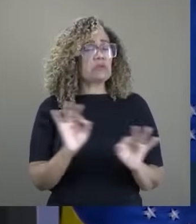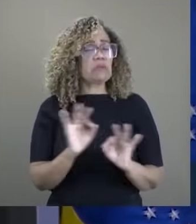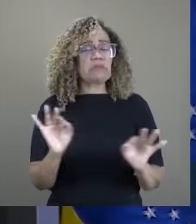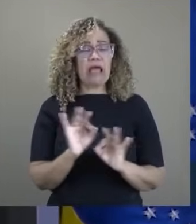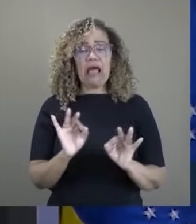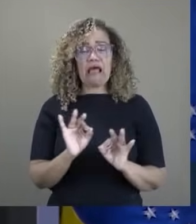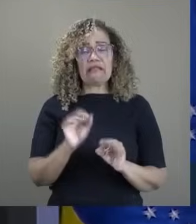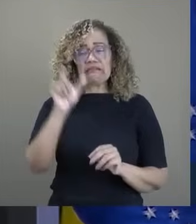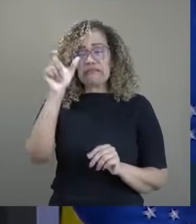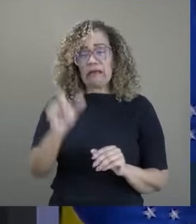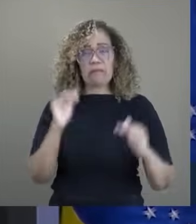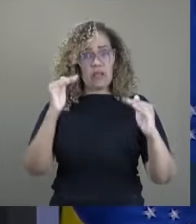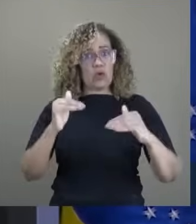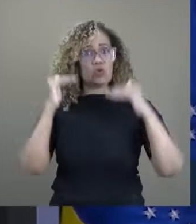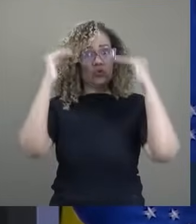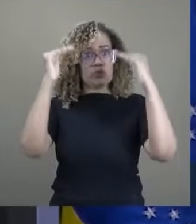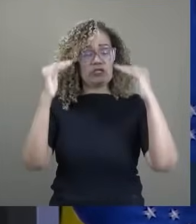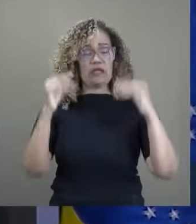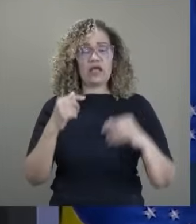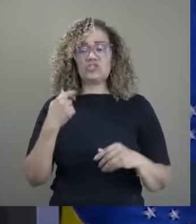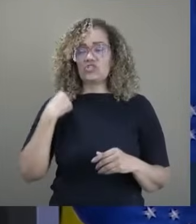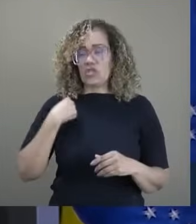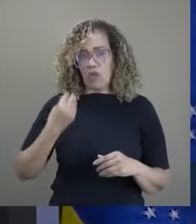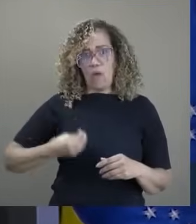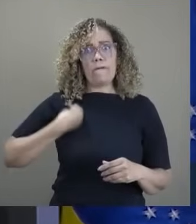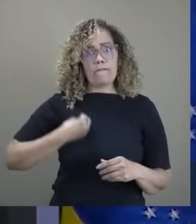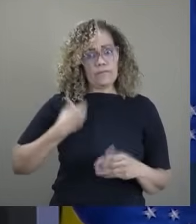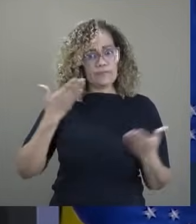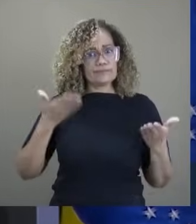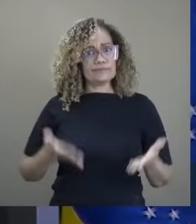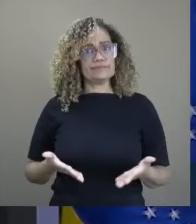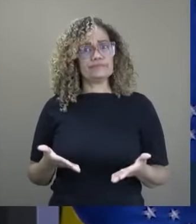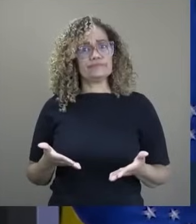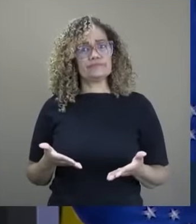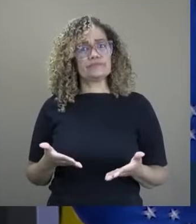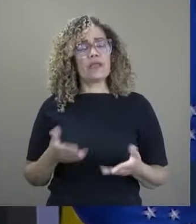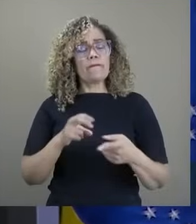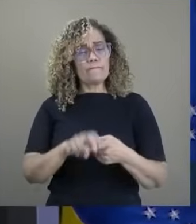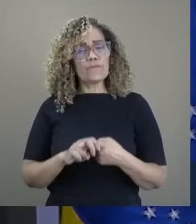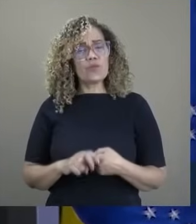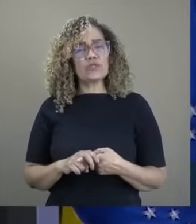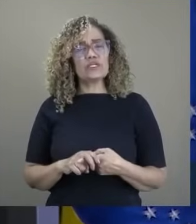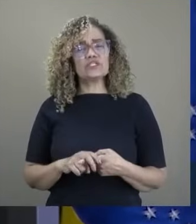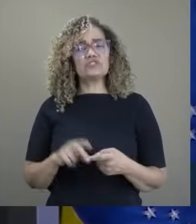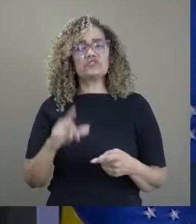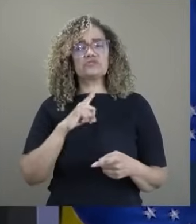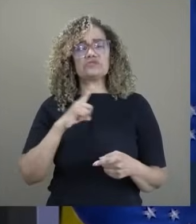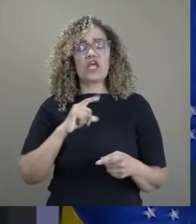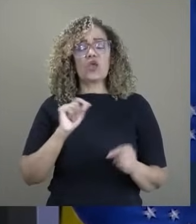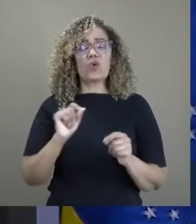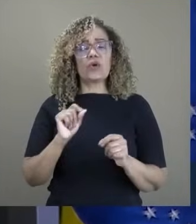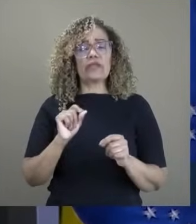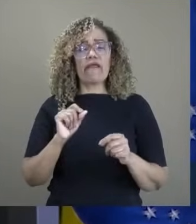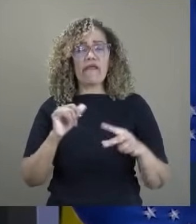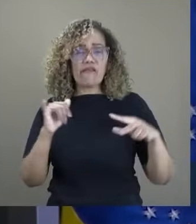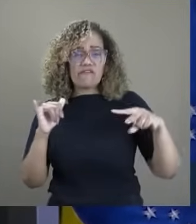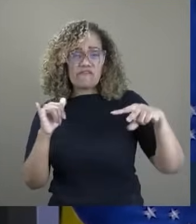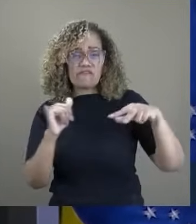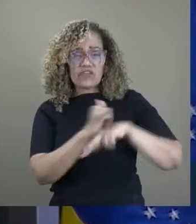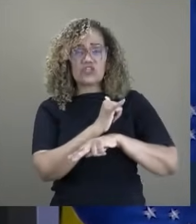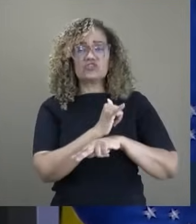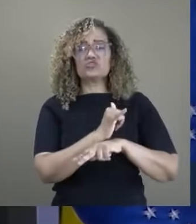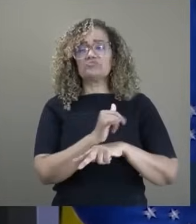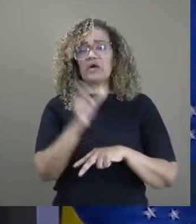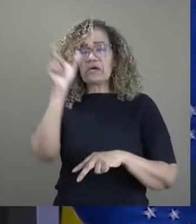competentes aqui estou presente vemos a isso senhor presidente a figura da vítima que ela mesmo de maneira